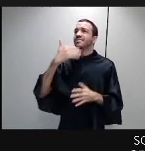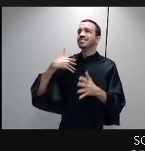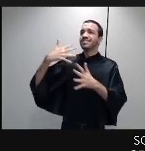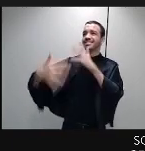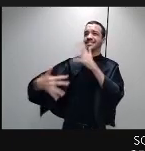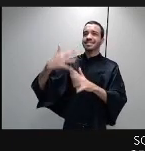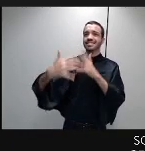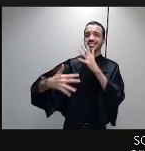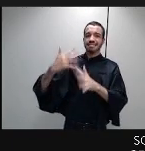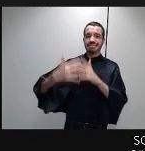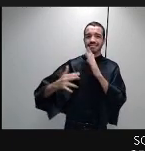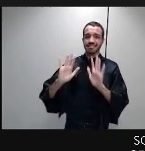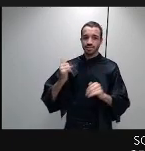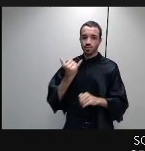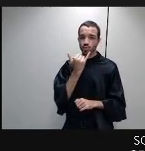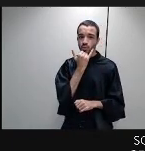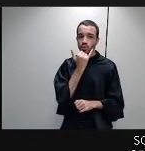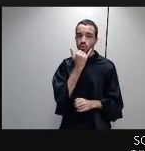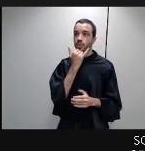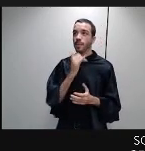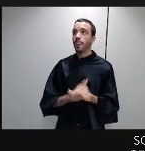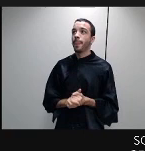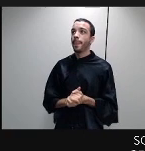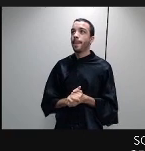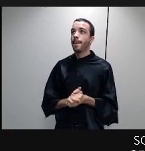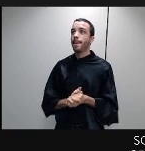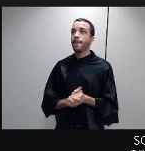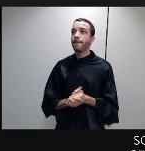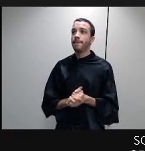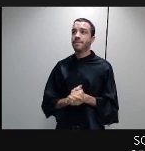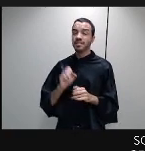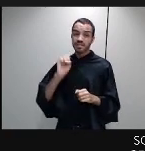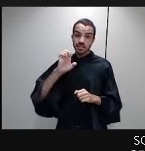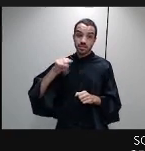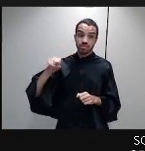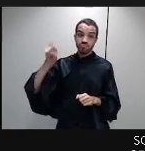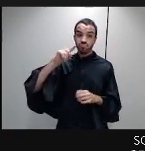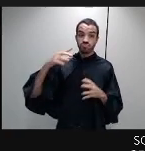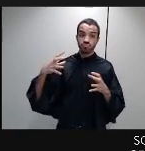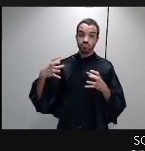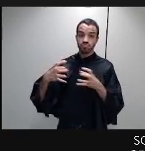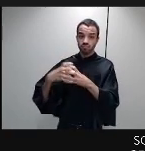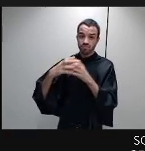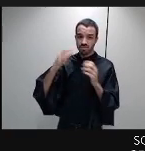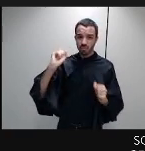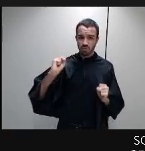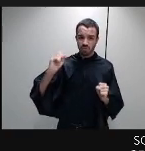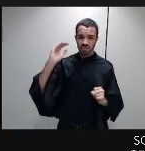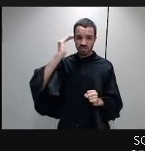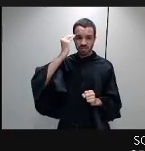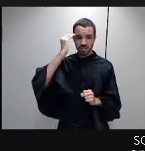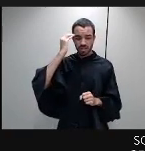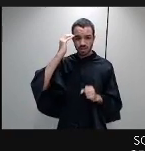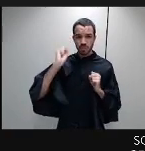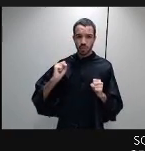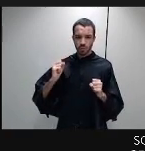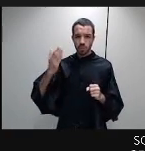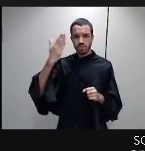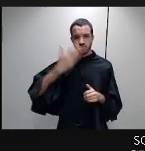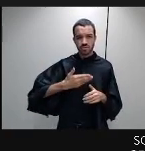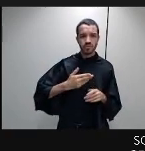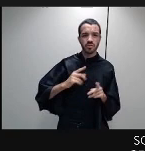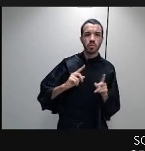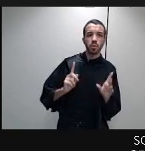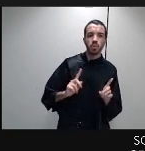e se você o tribunal entende certo vai entender que deve conhecer e prover o resto da Copa daquilo